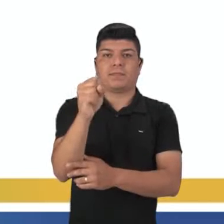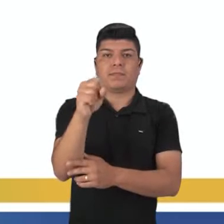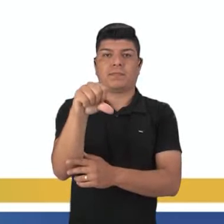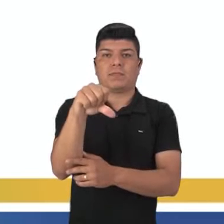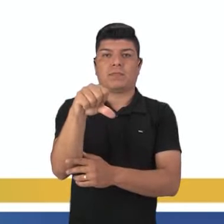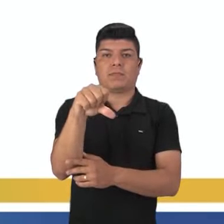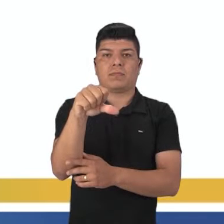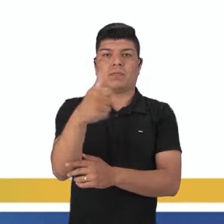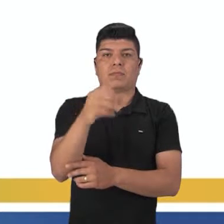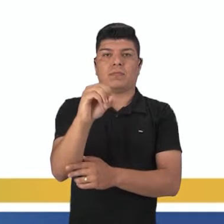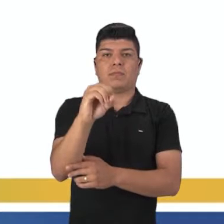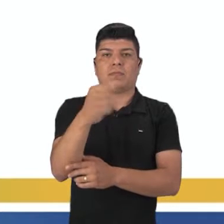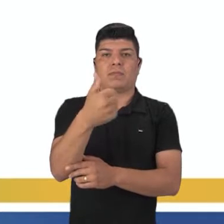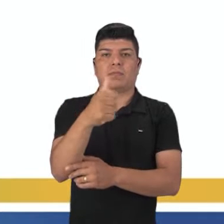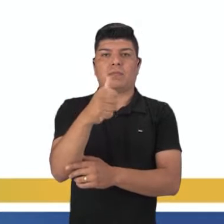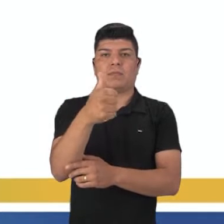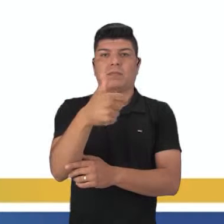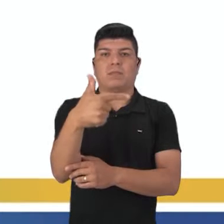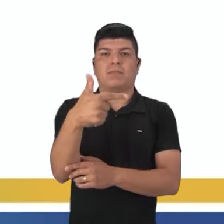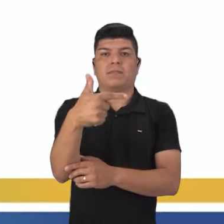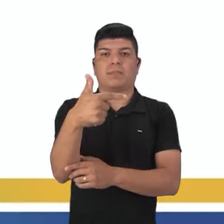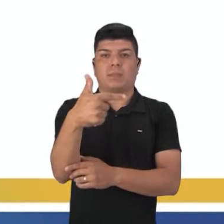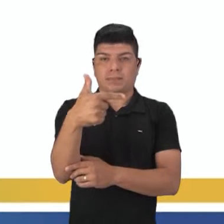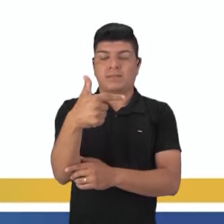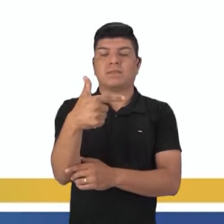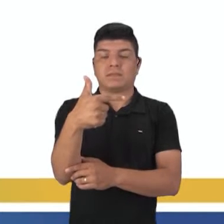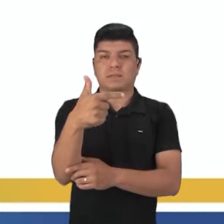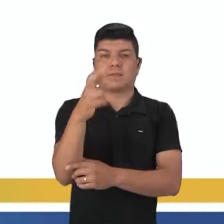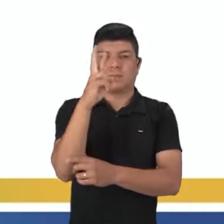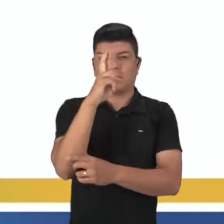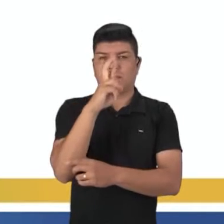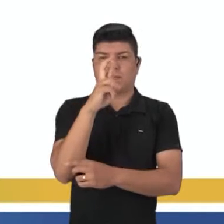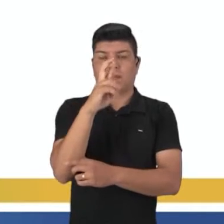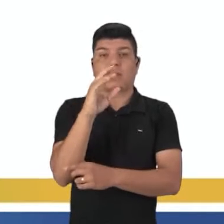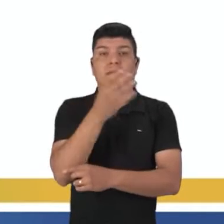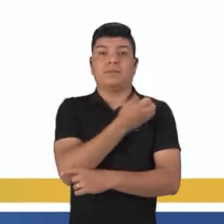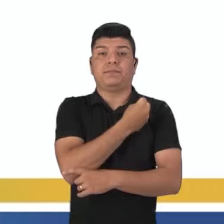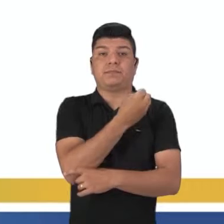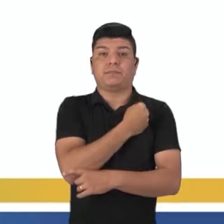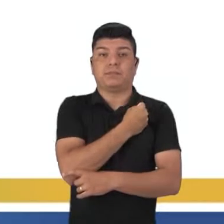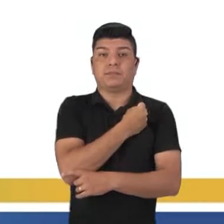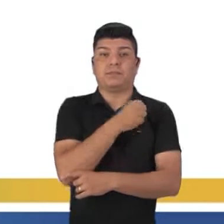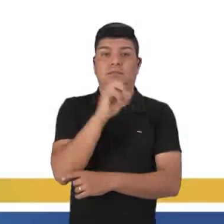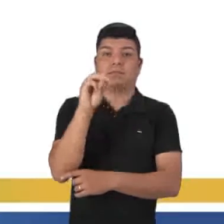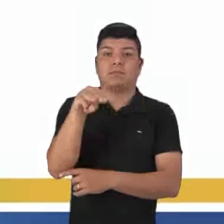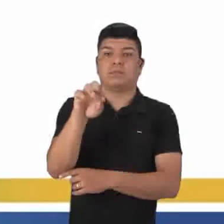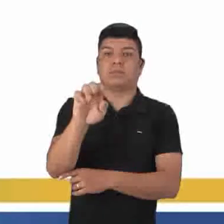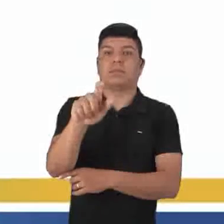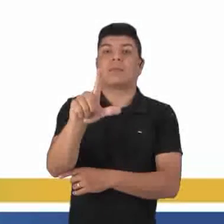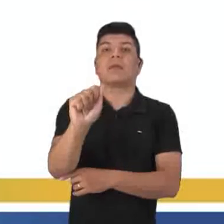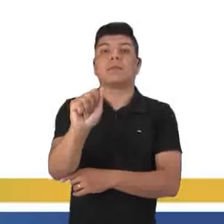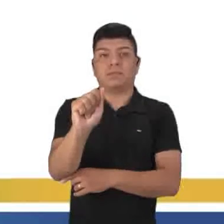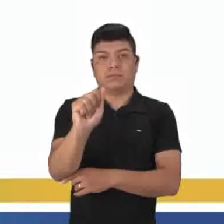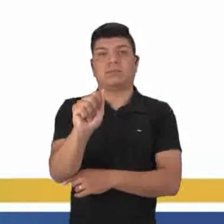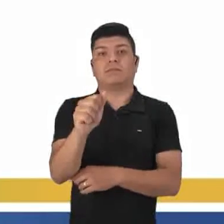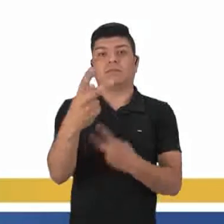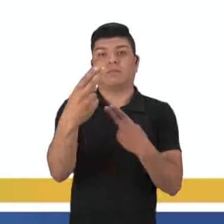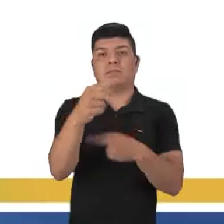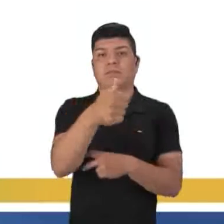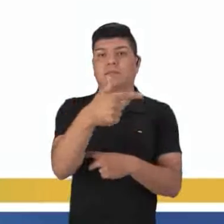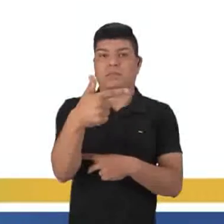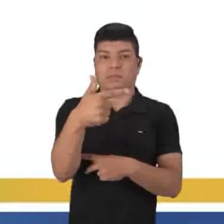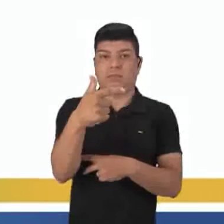8, 9, 10, 11 e 12. Então, observe que o número de elementos de ômega é igual a 12. Então, o evento